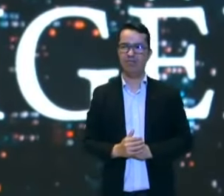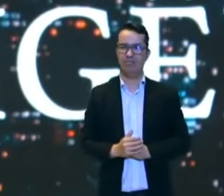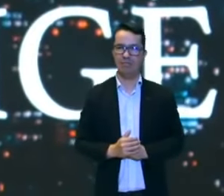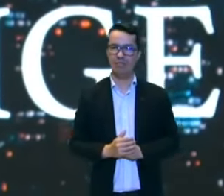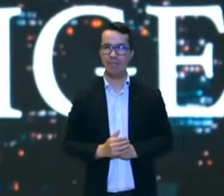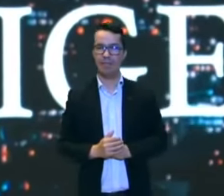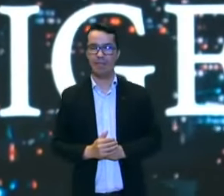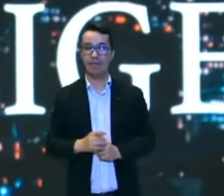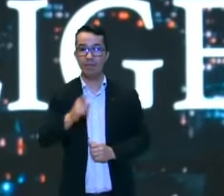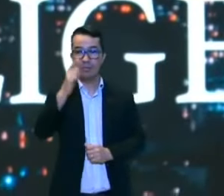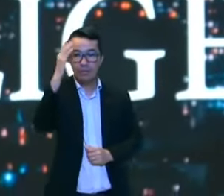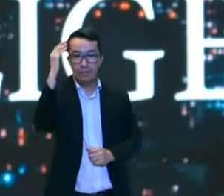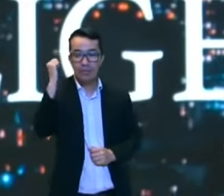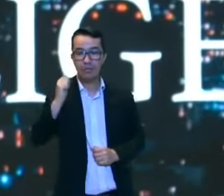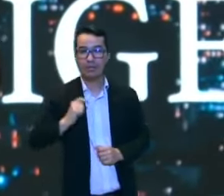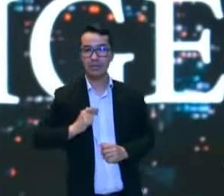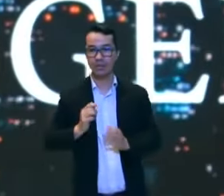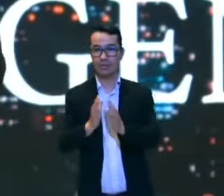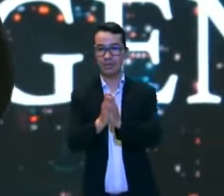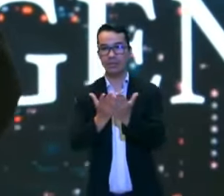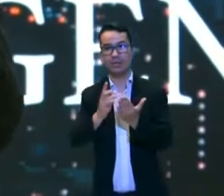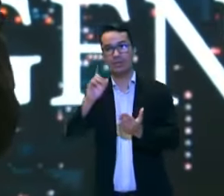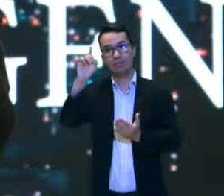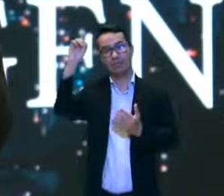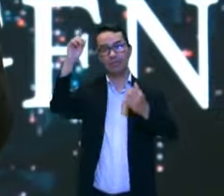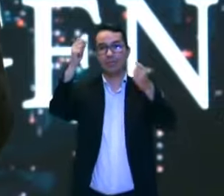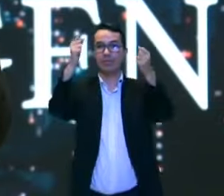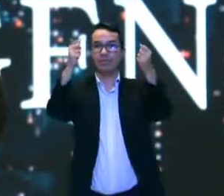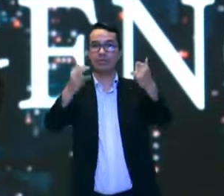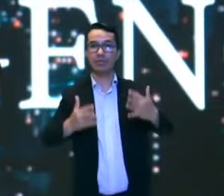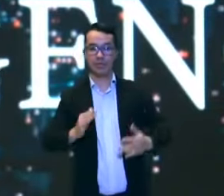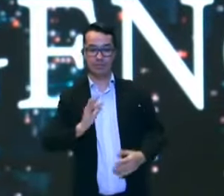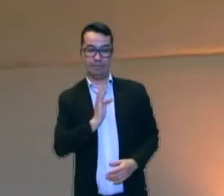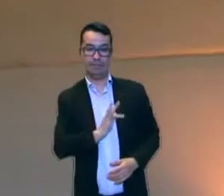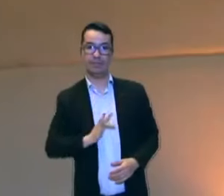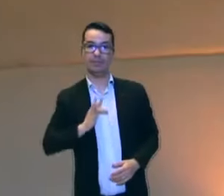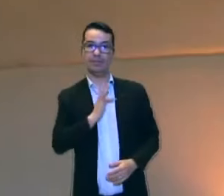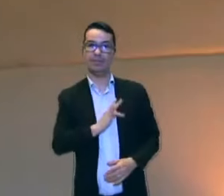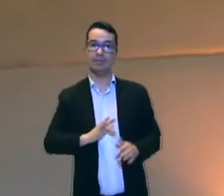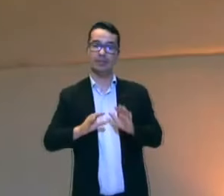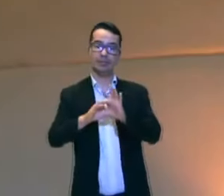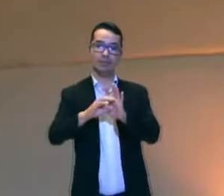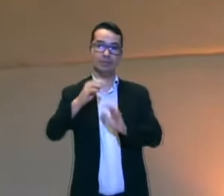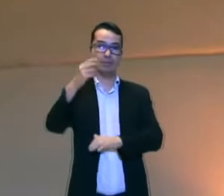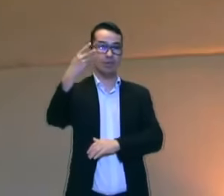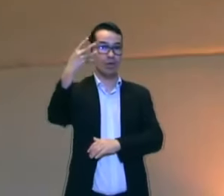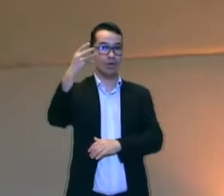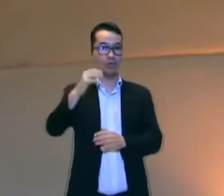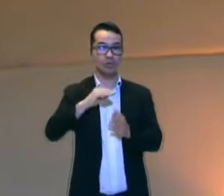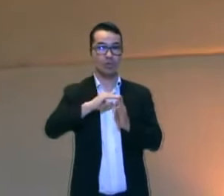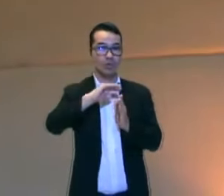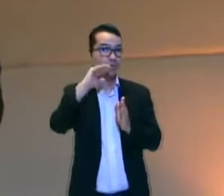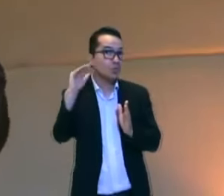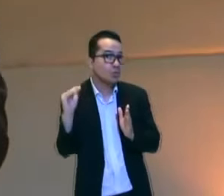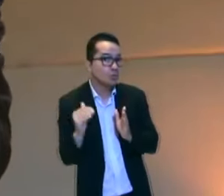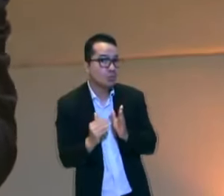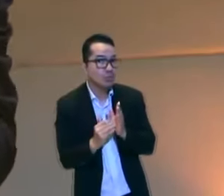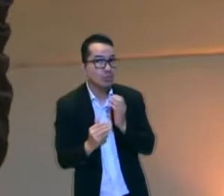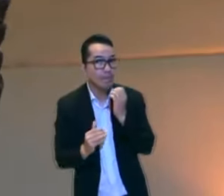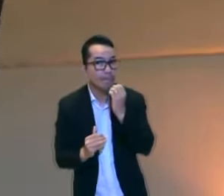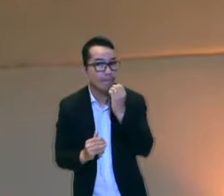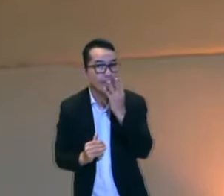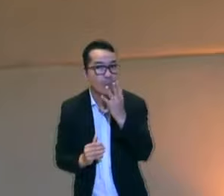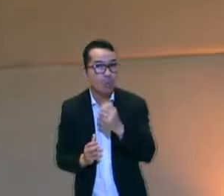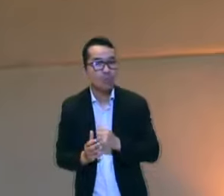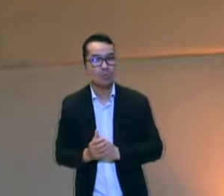Mas a Bíblia também fala em Filipenses, tudo que é puro, tudo que é amável, tudo que tem boa fama,